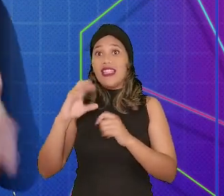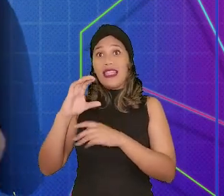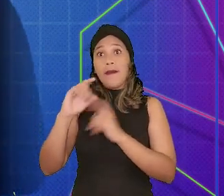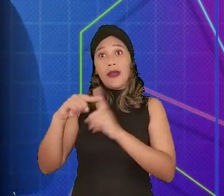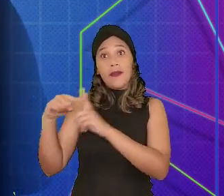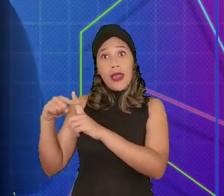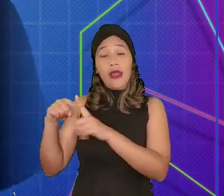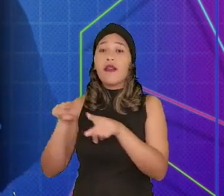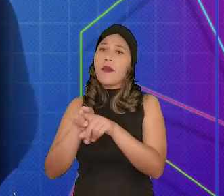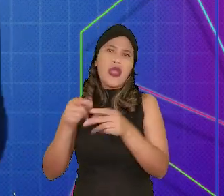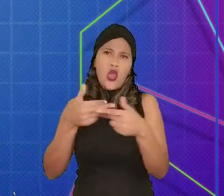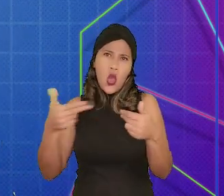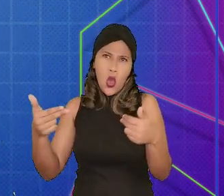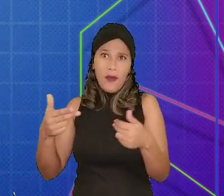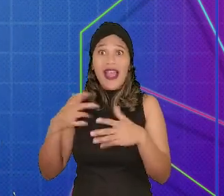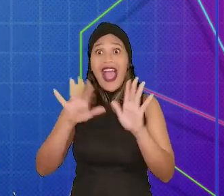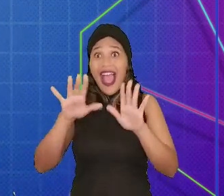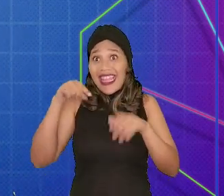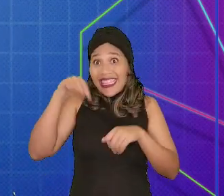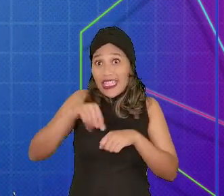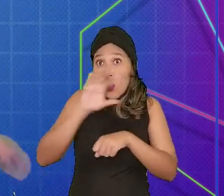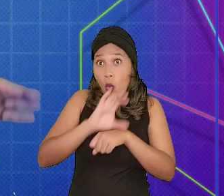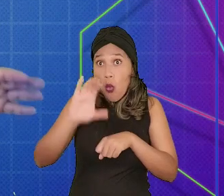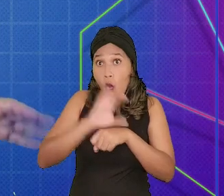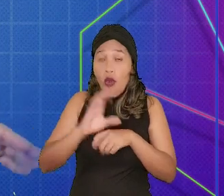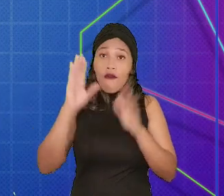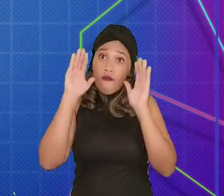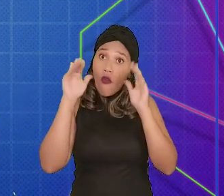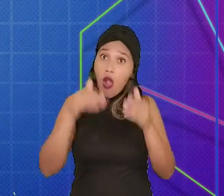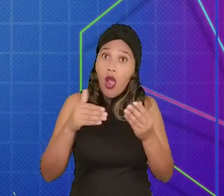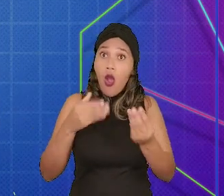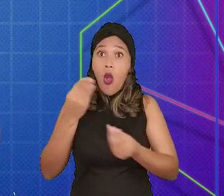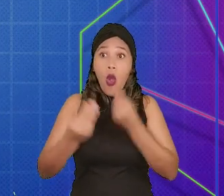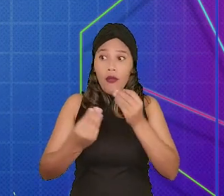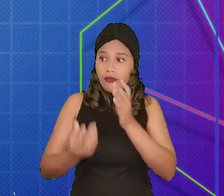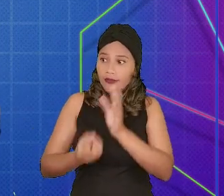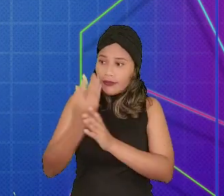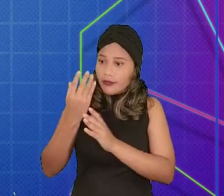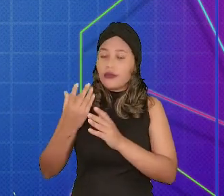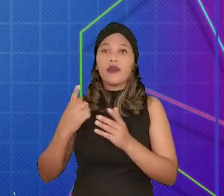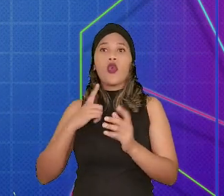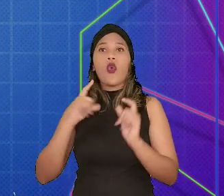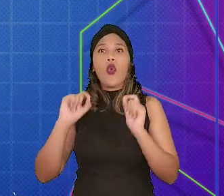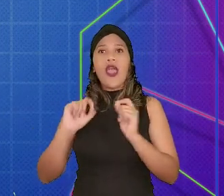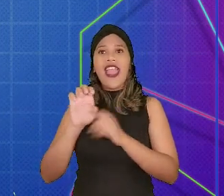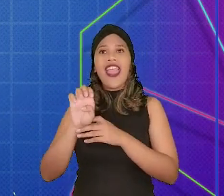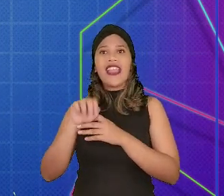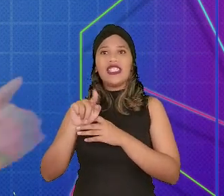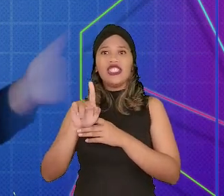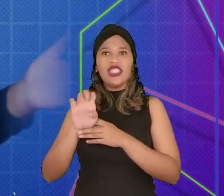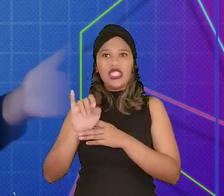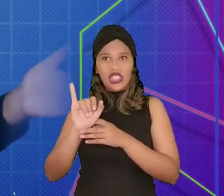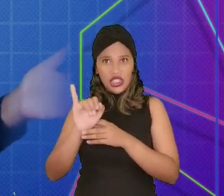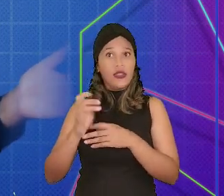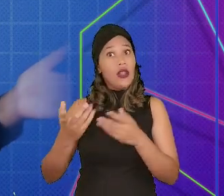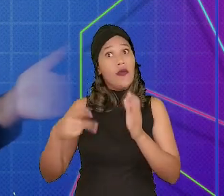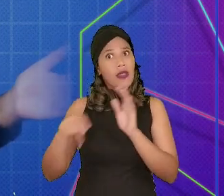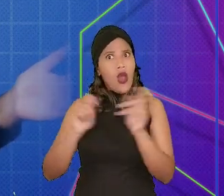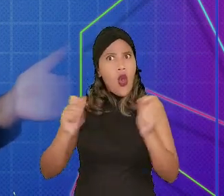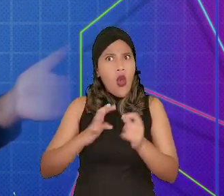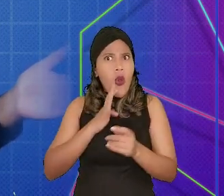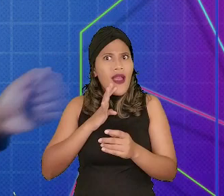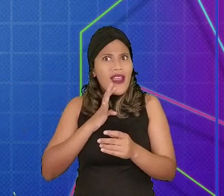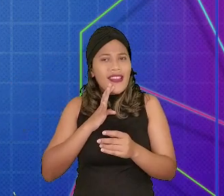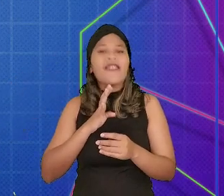C++ e o Python. Mas aqui no nosso curso, vamos focar em como fazer os nossos jogos por meio de engines. Vamos saber mais sobre